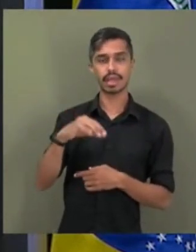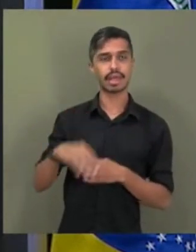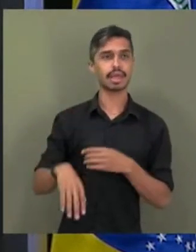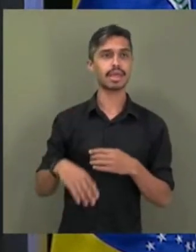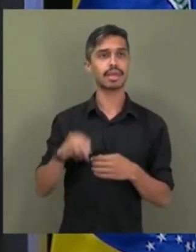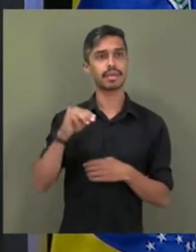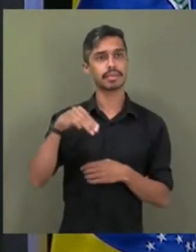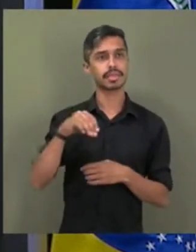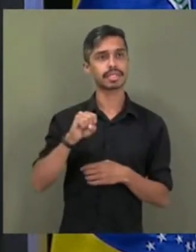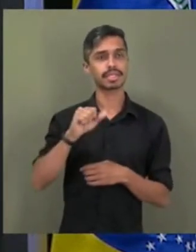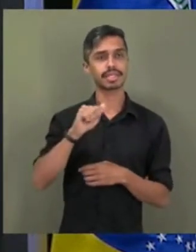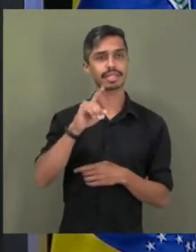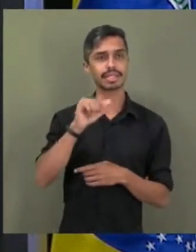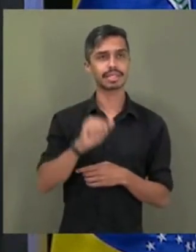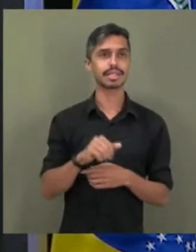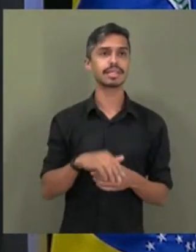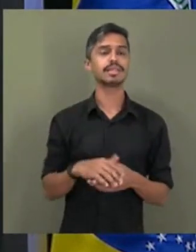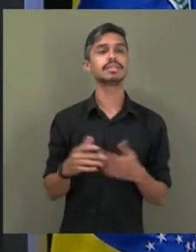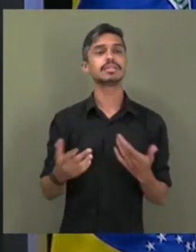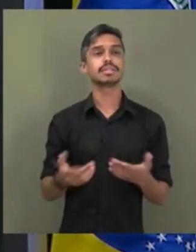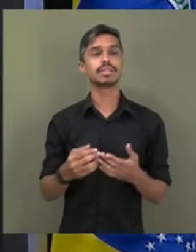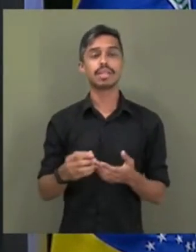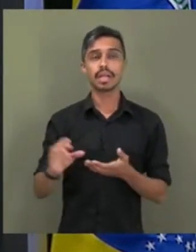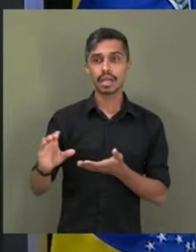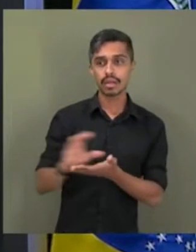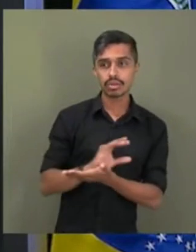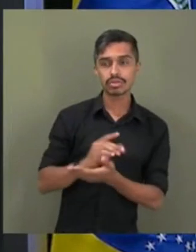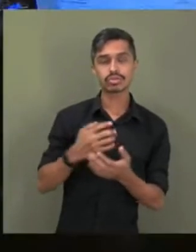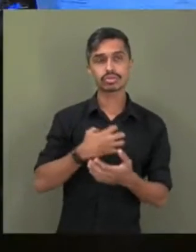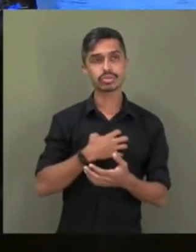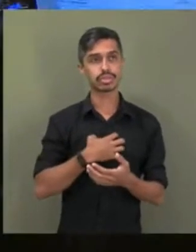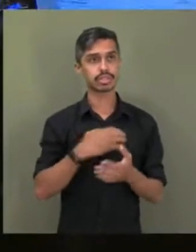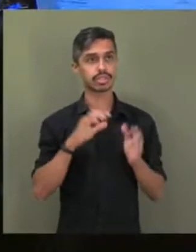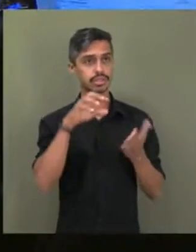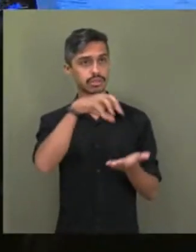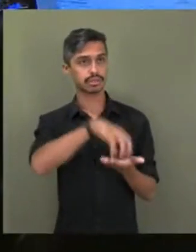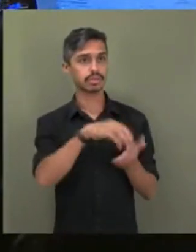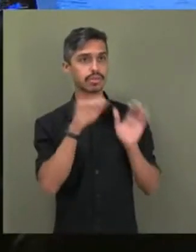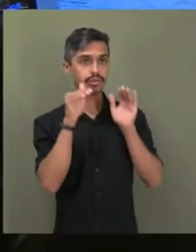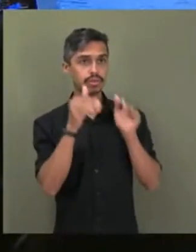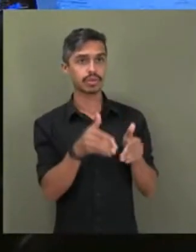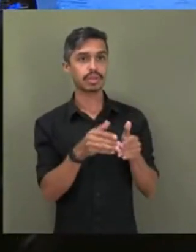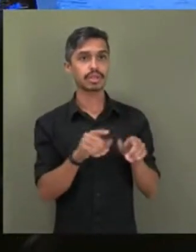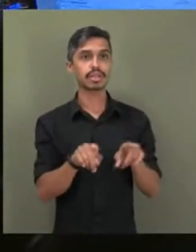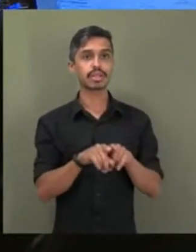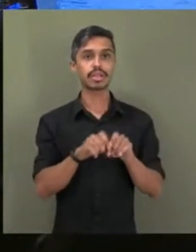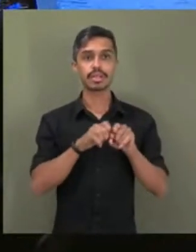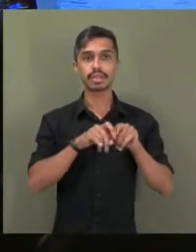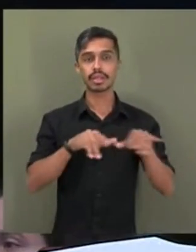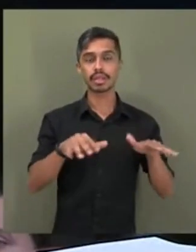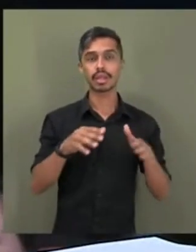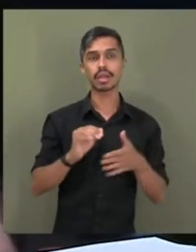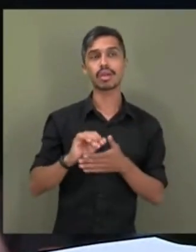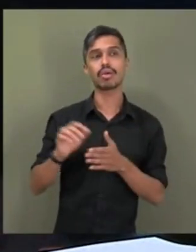FPE é um recurso arrecadado de maneira centralizada e descentralizada aos